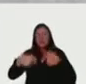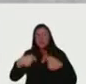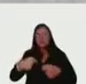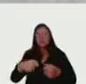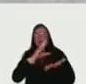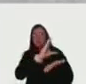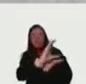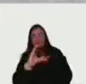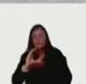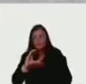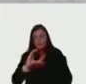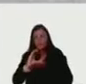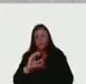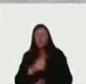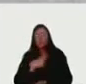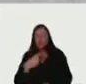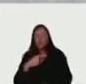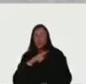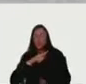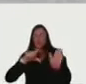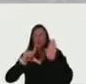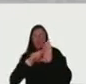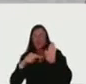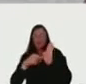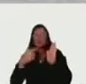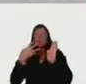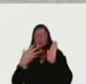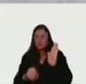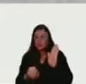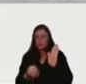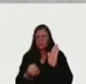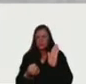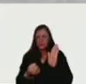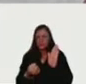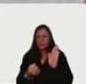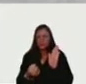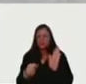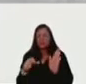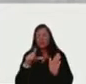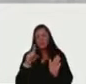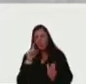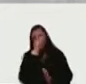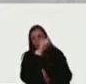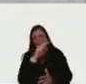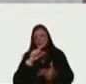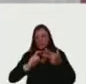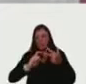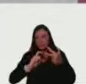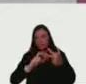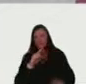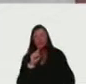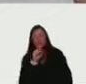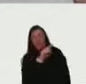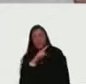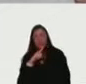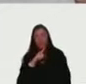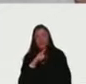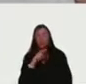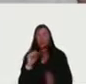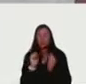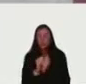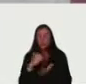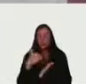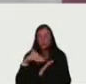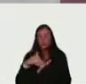Nós fazemos a legislação autorizativa, sobre para o executivo, e no executivo, juntamente com a Secretaria de